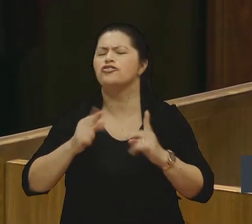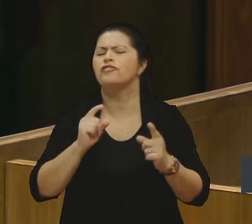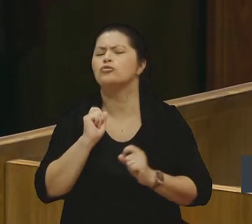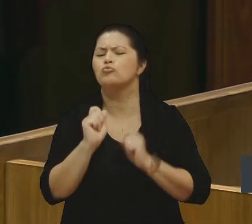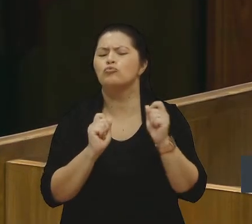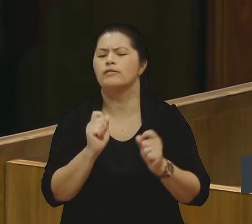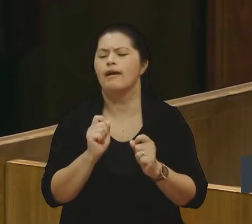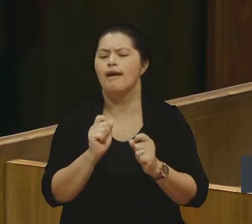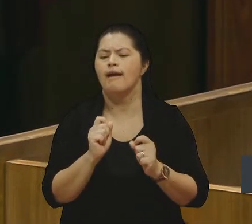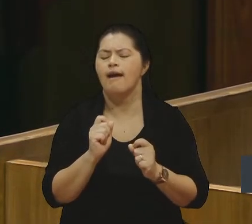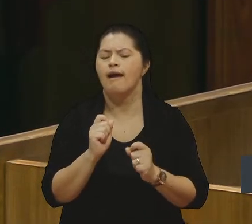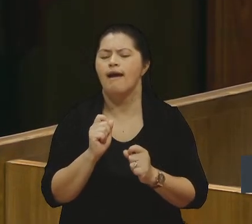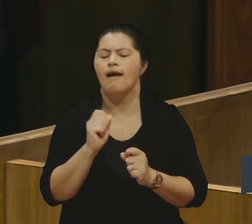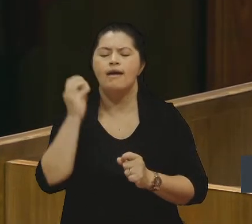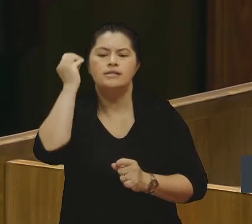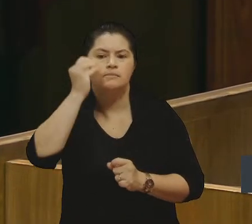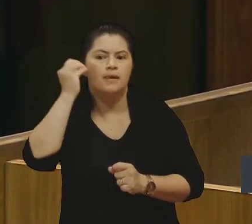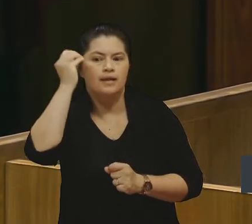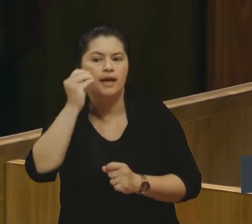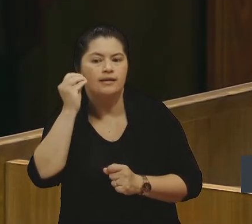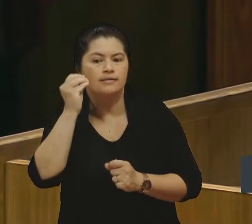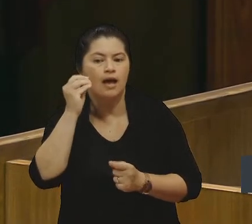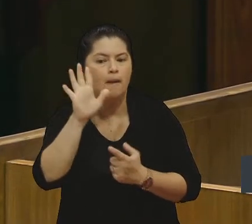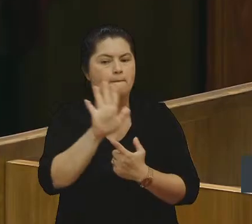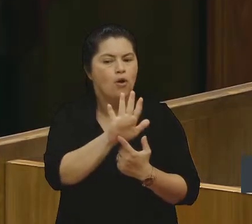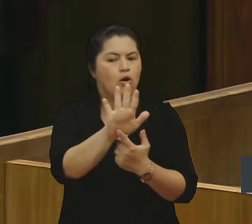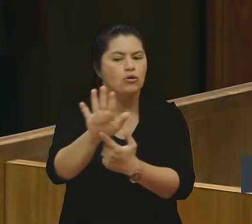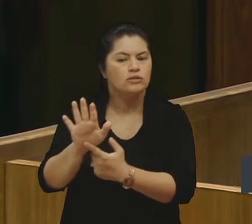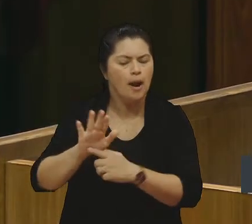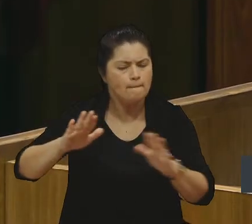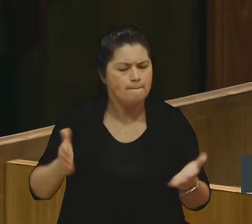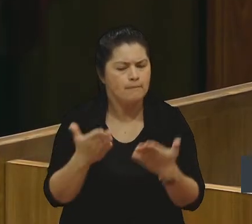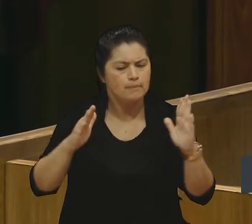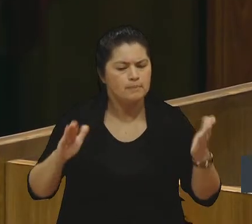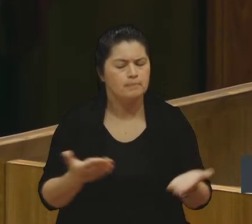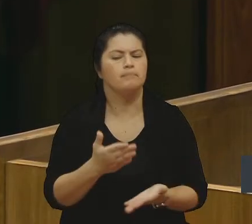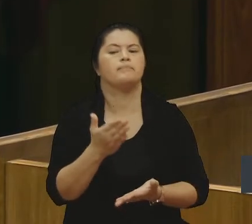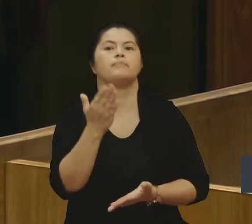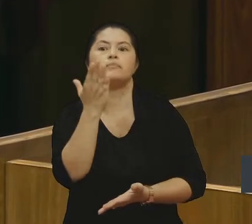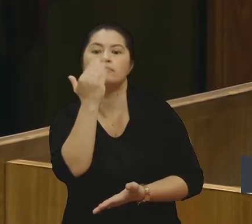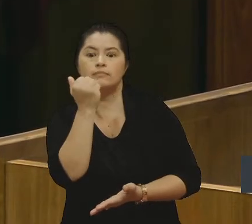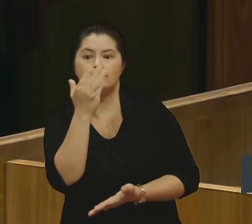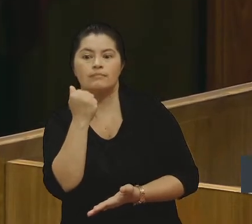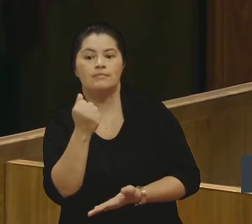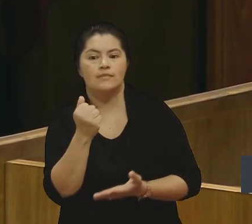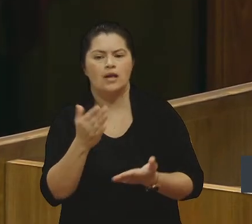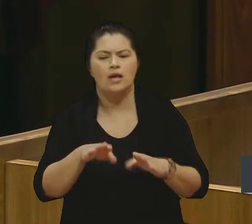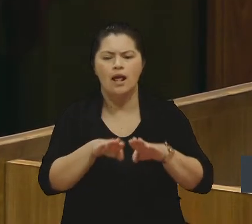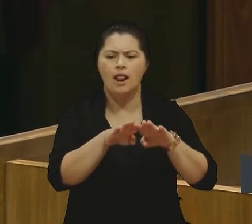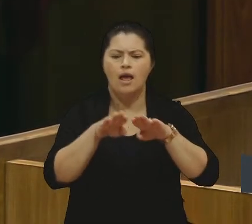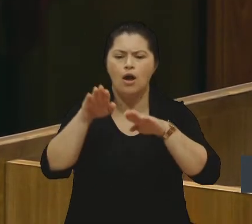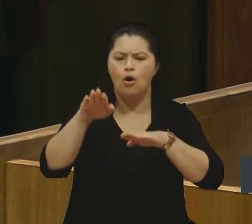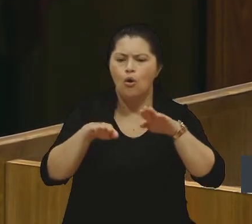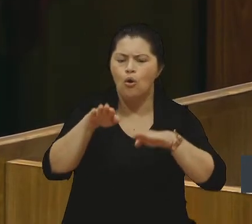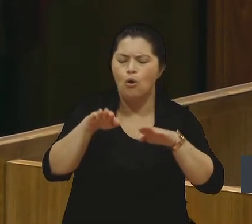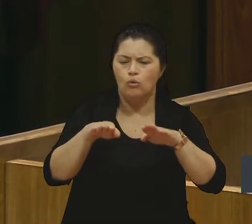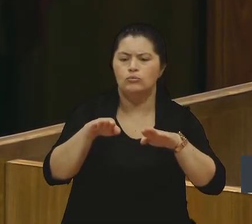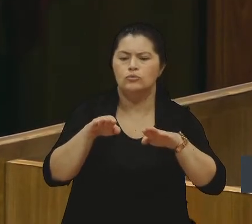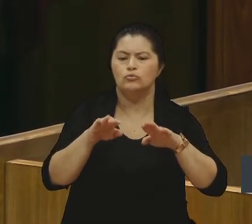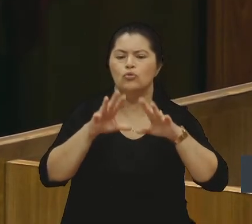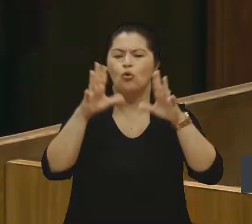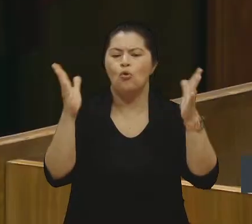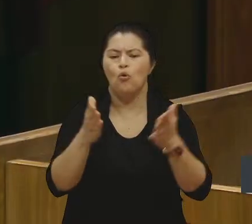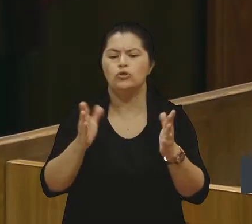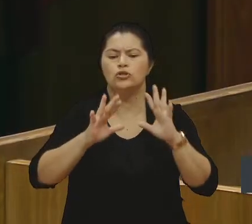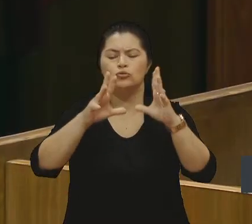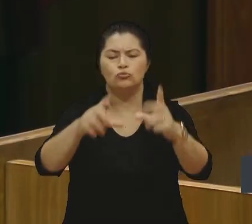na experiência de compra e na proposta de incentivar uma alimentação equilibrada e consciente. Hoje, a Tudo em Grãos segue